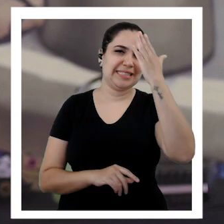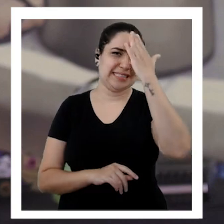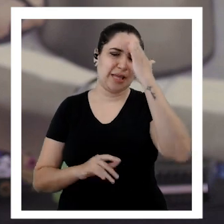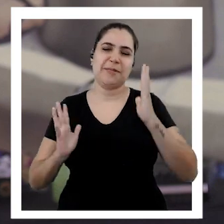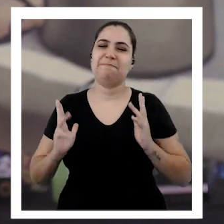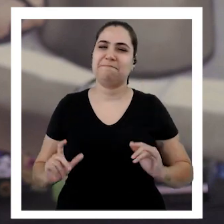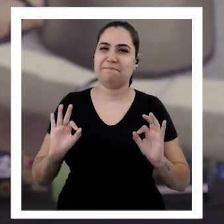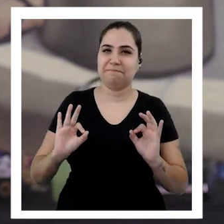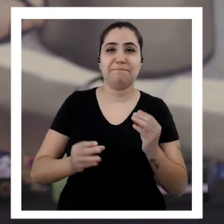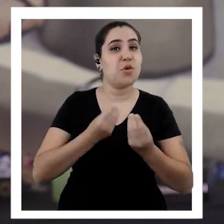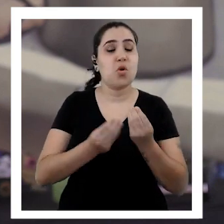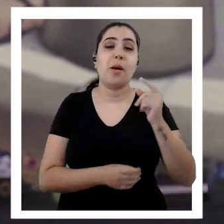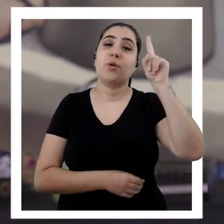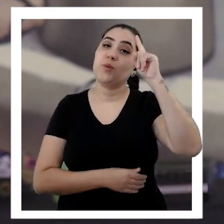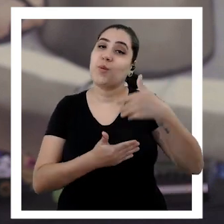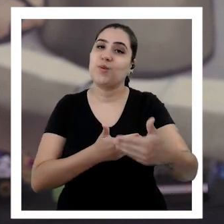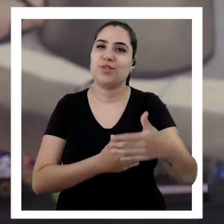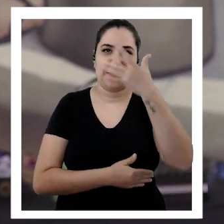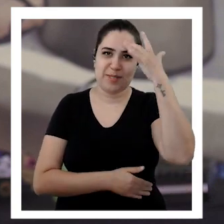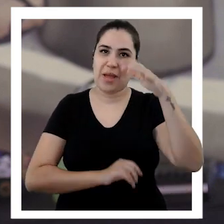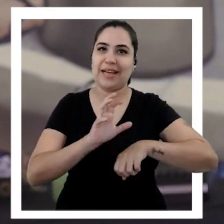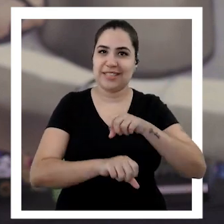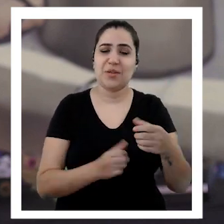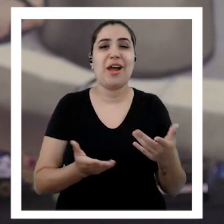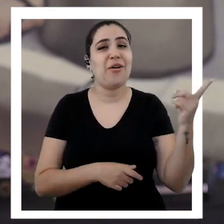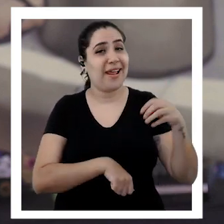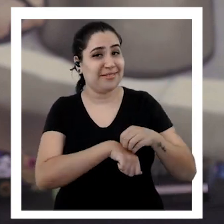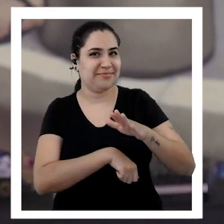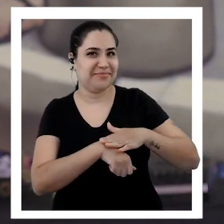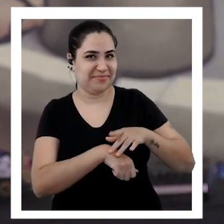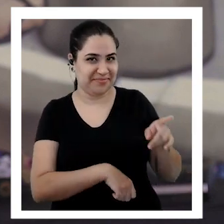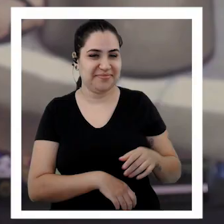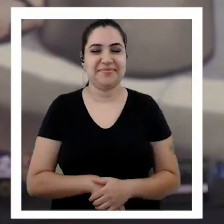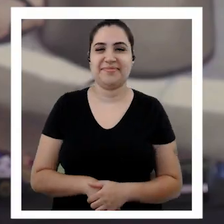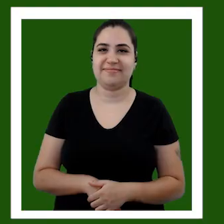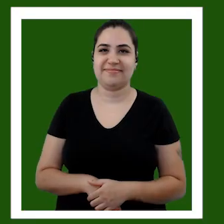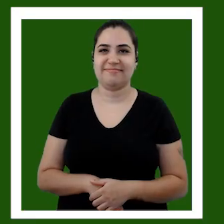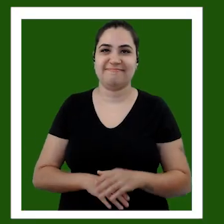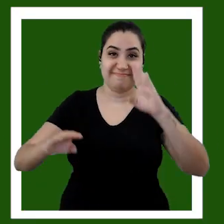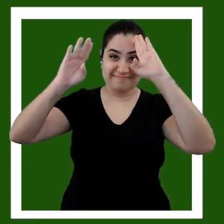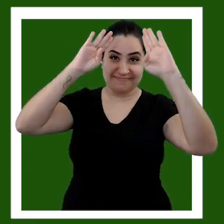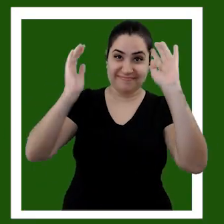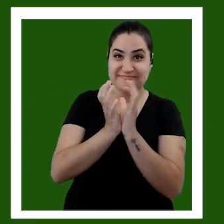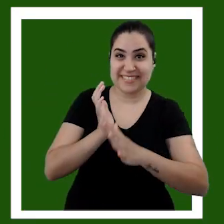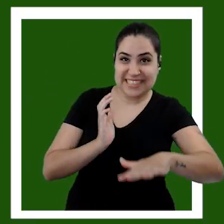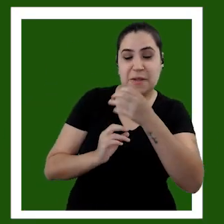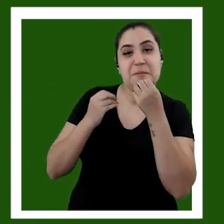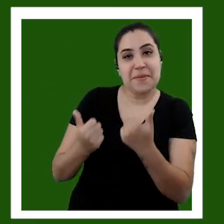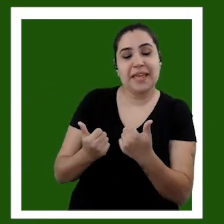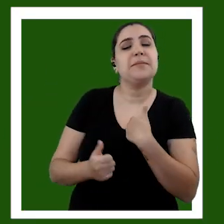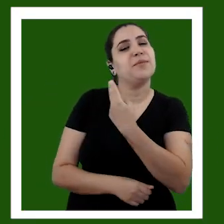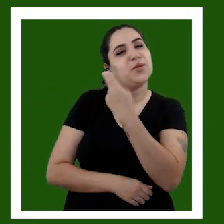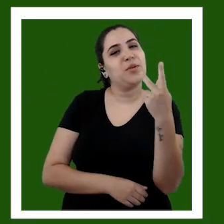cenário e que sabe exatamente como é o dia a dia de um catador. E agora, um recadinho dele. Salve pessoal,